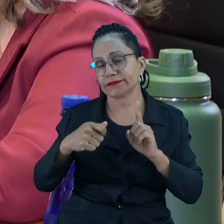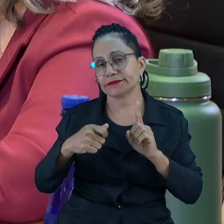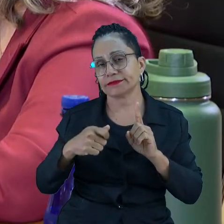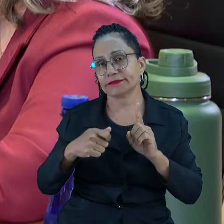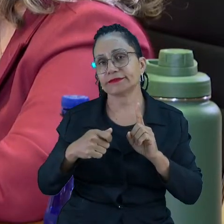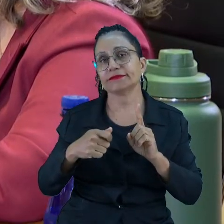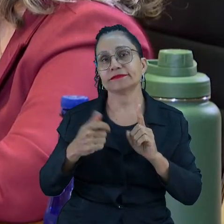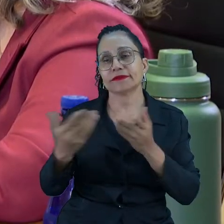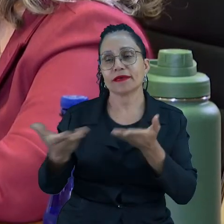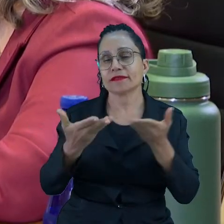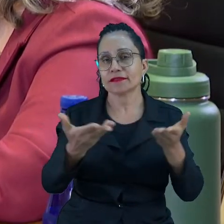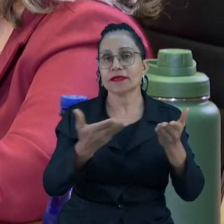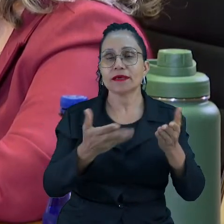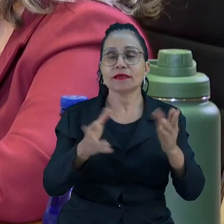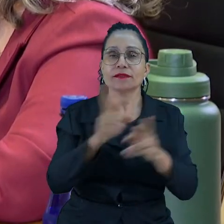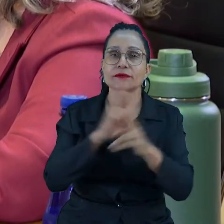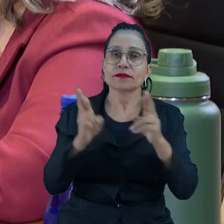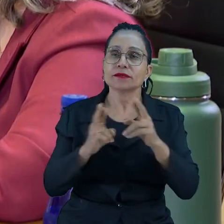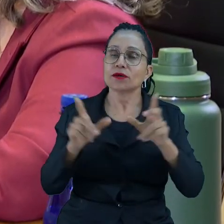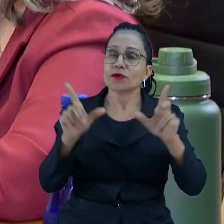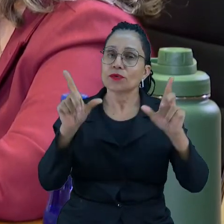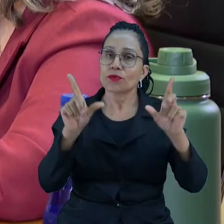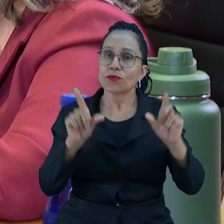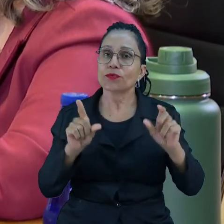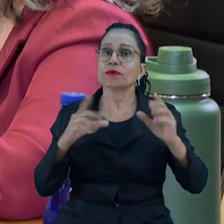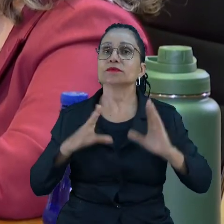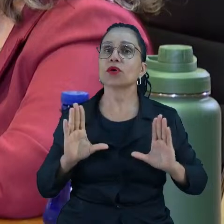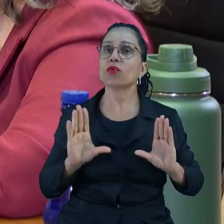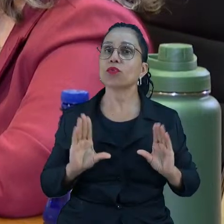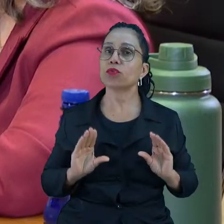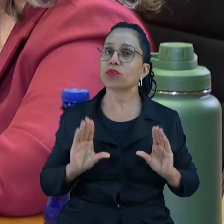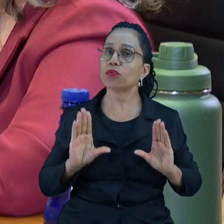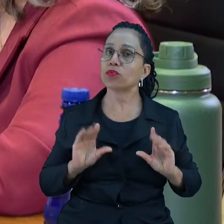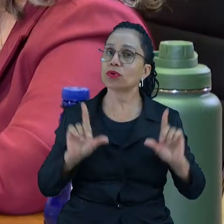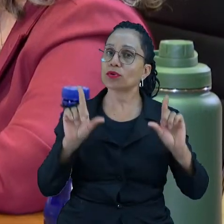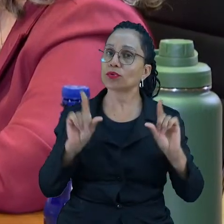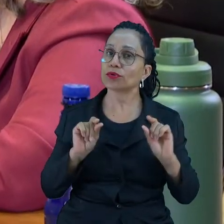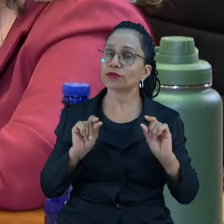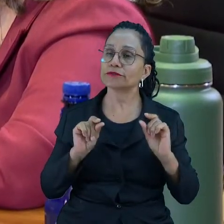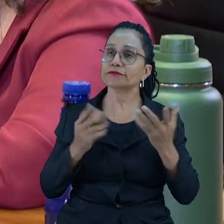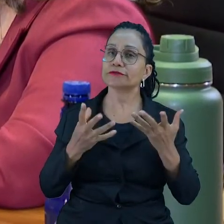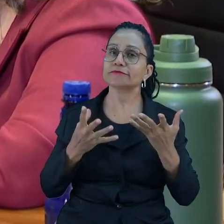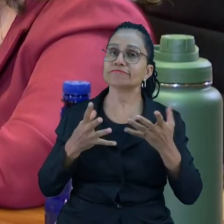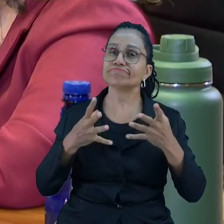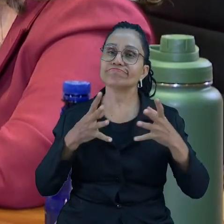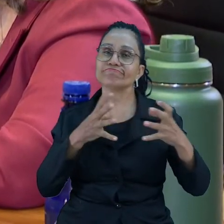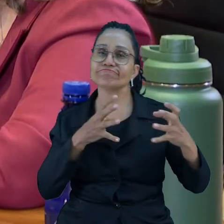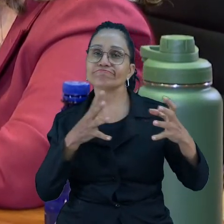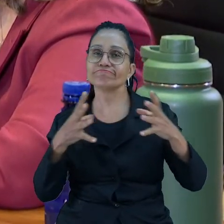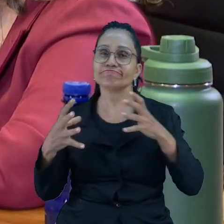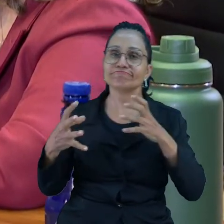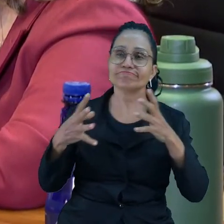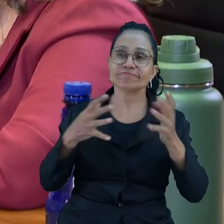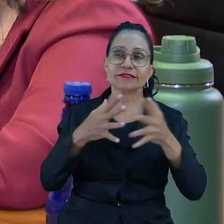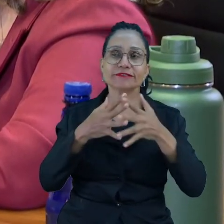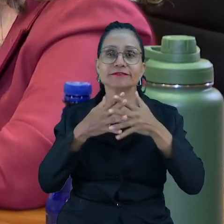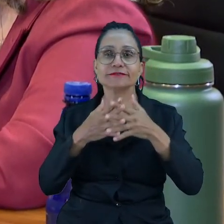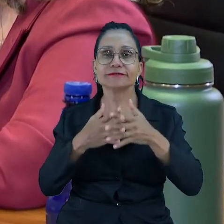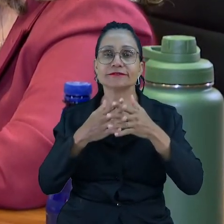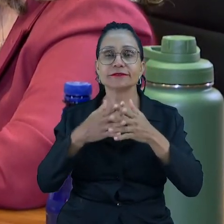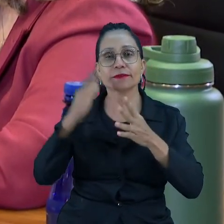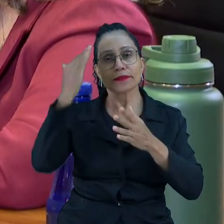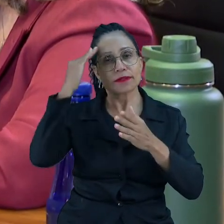gente tenta diminuir ao máximo, deixar ela confortável, reduzindo o atrito, né, e entendendo, obviamente, dentro das